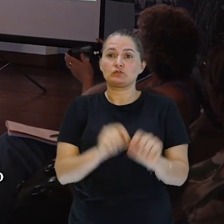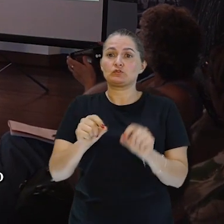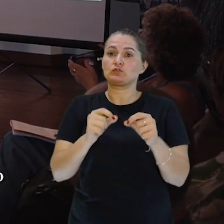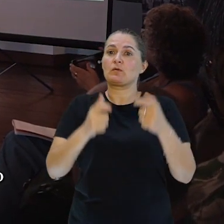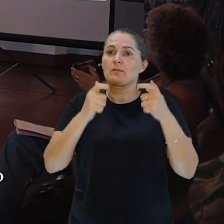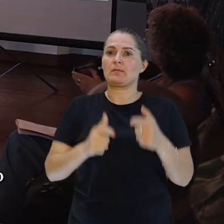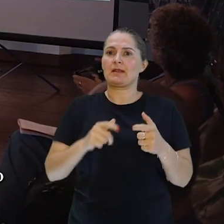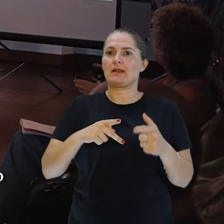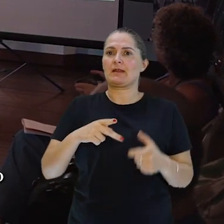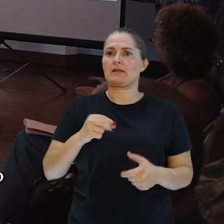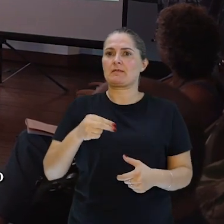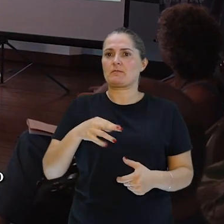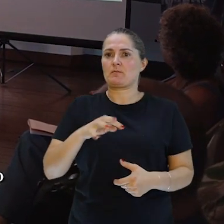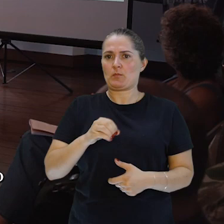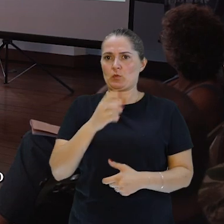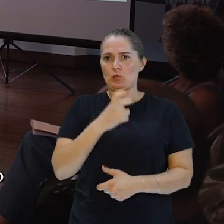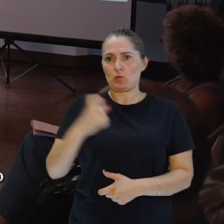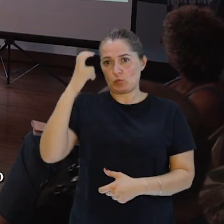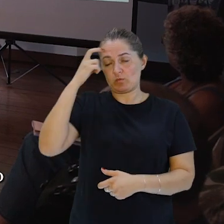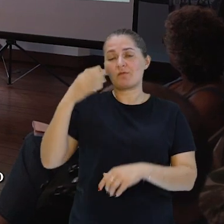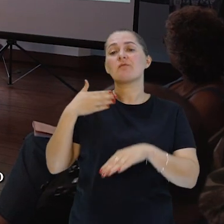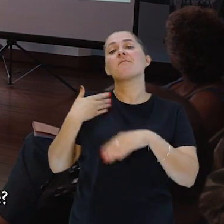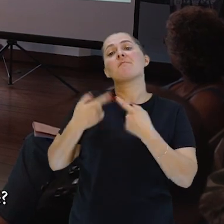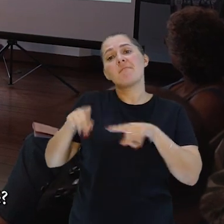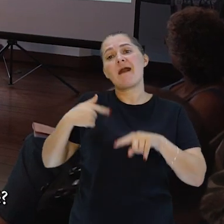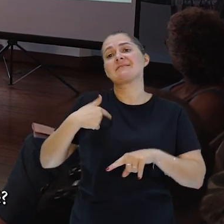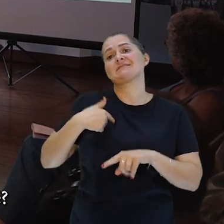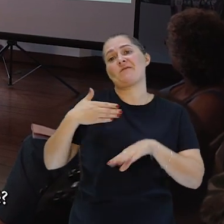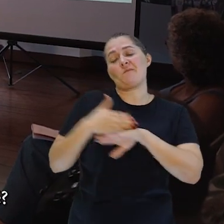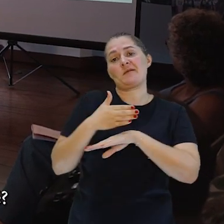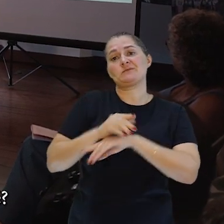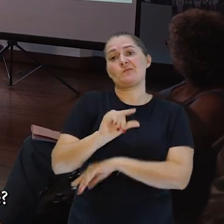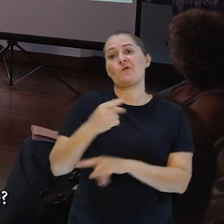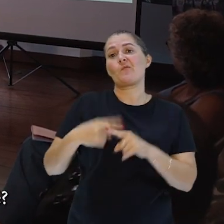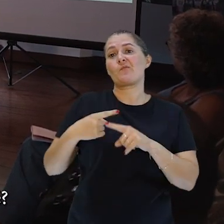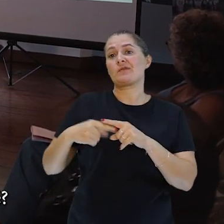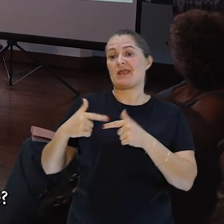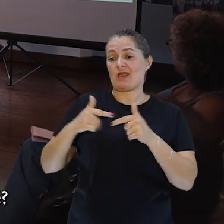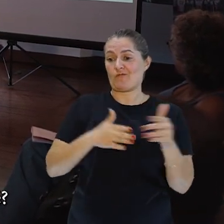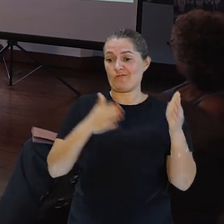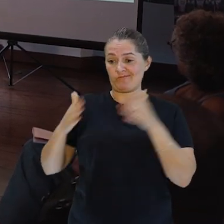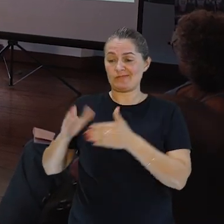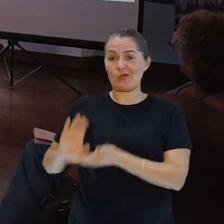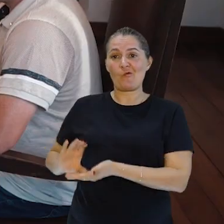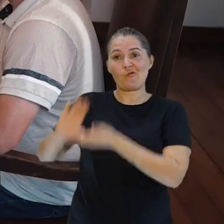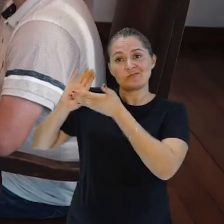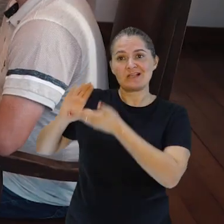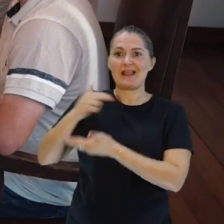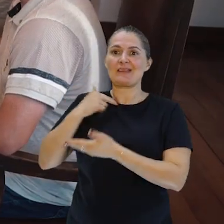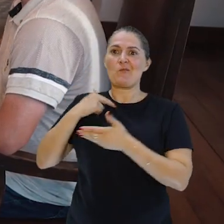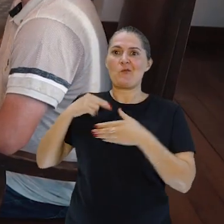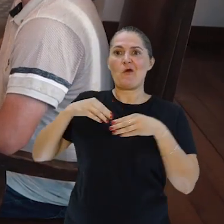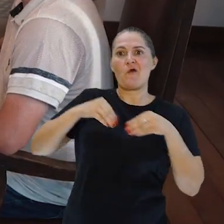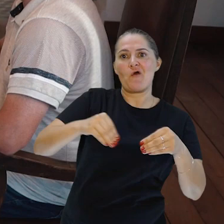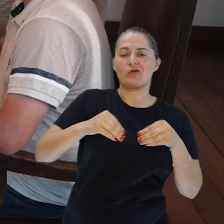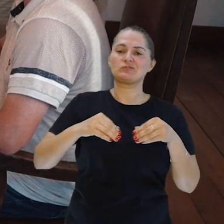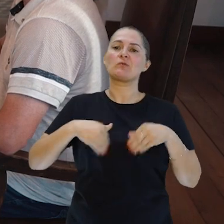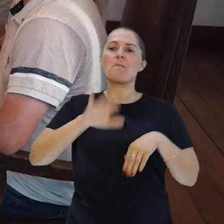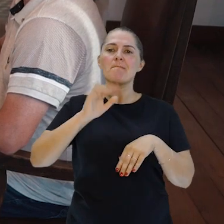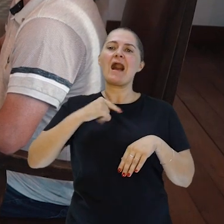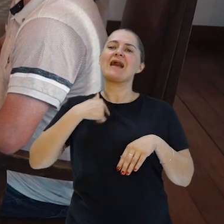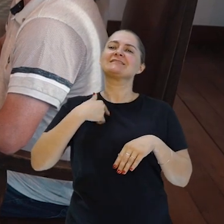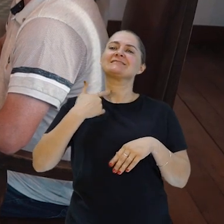já claro, né, que lá eu participo pouco, ou quase nada, por causa que como conselheiro de cultura eu não posso estar dentro das associações, né? Então hoje eu faço uma parte lá